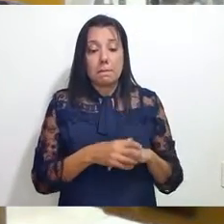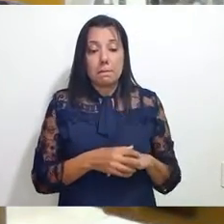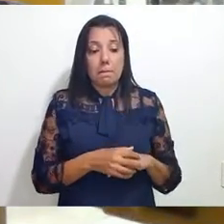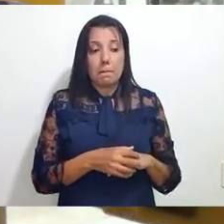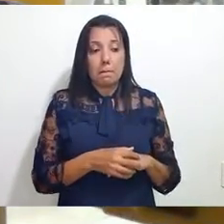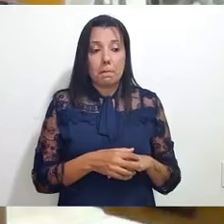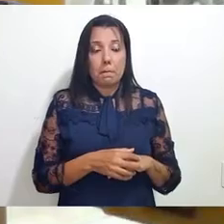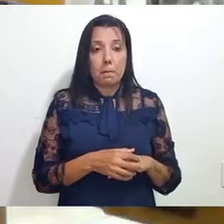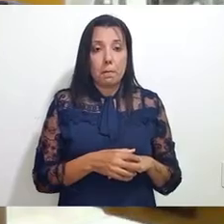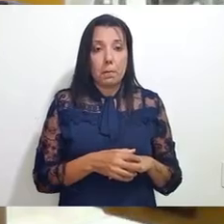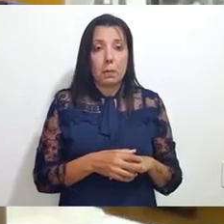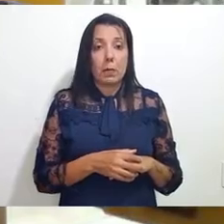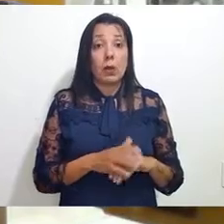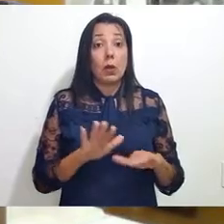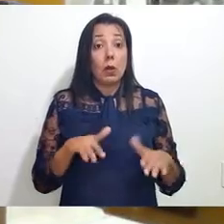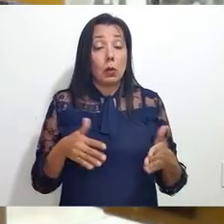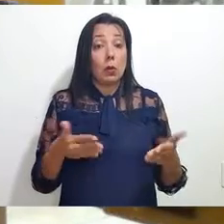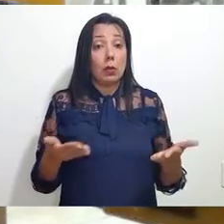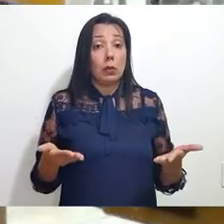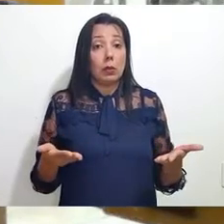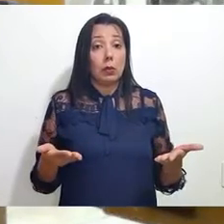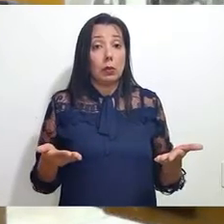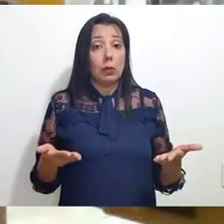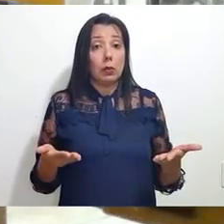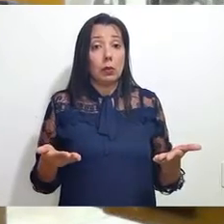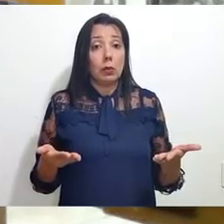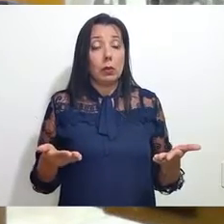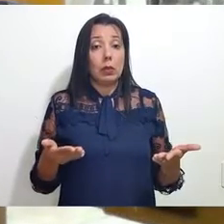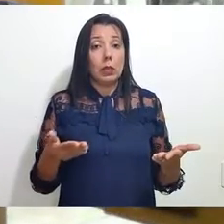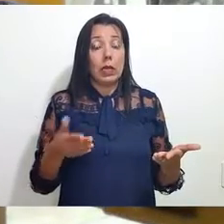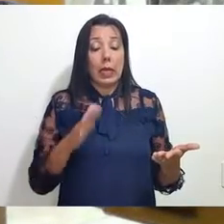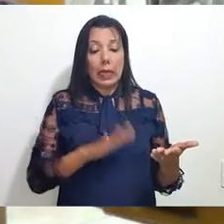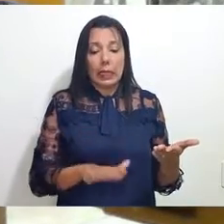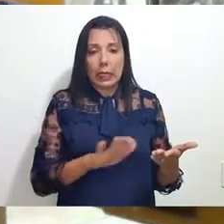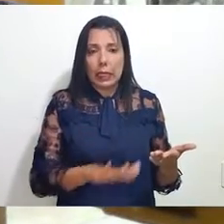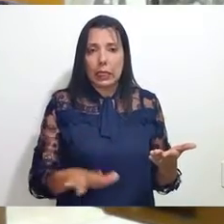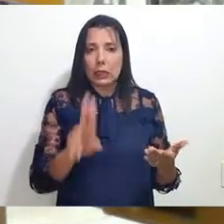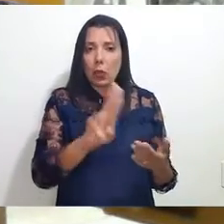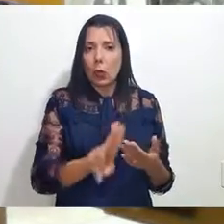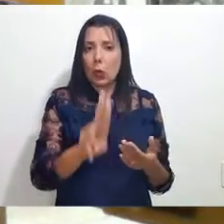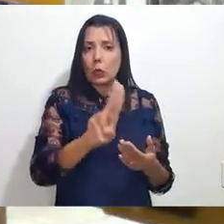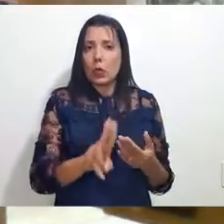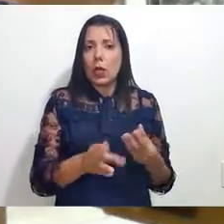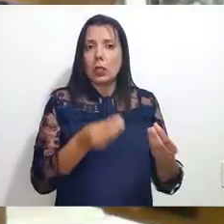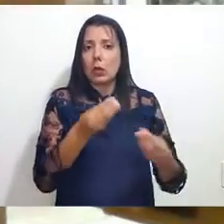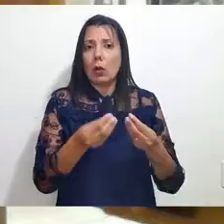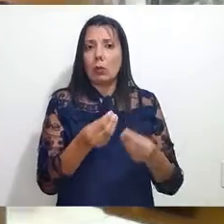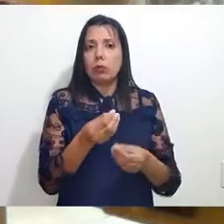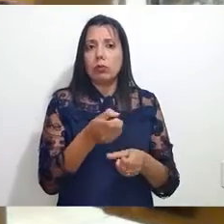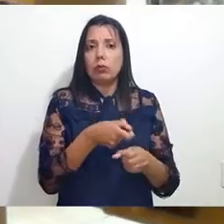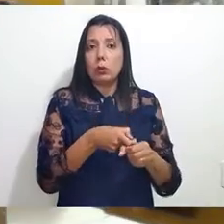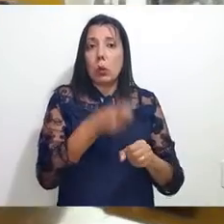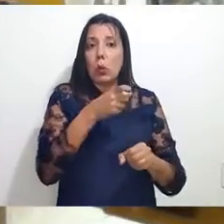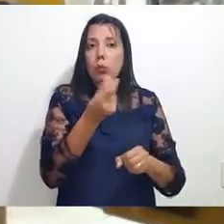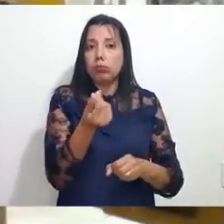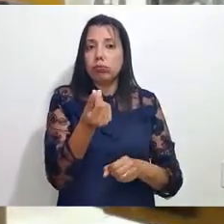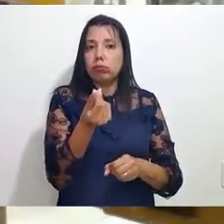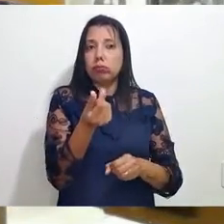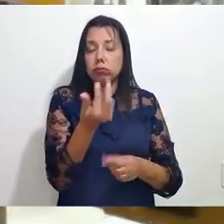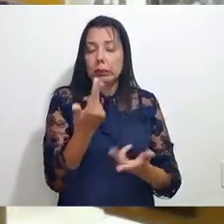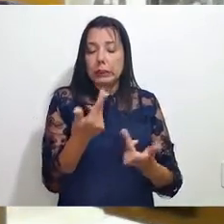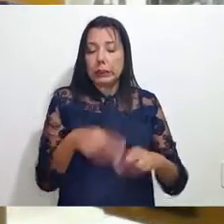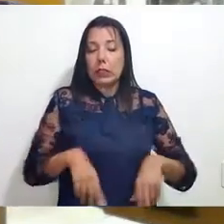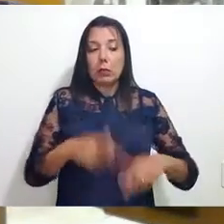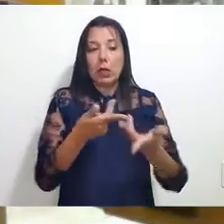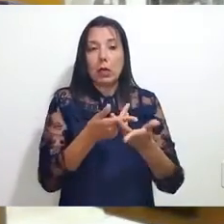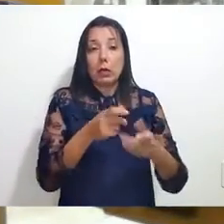nos fins lucrativos e a violência sexual é quando ela é já pela parte mais íntima ali dentro da sua própria casa, do